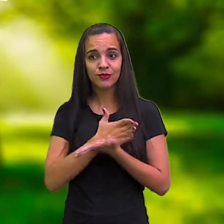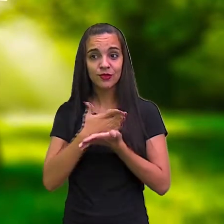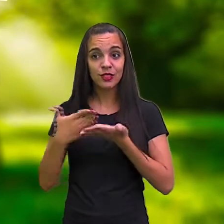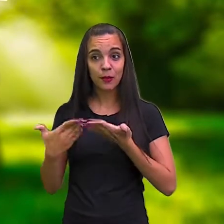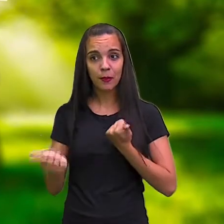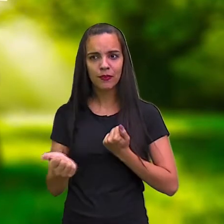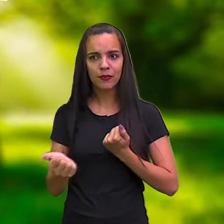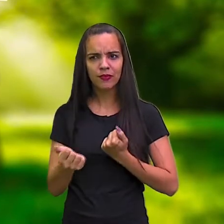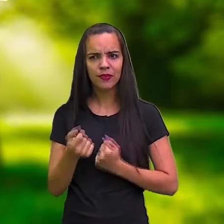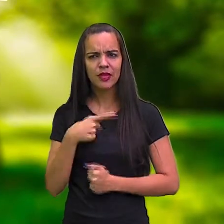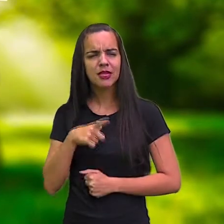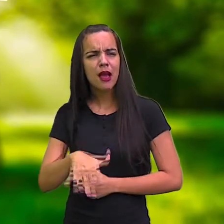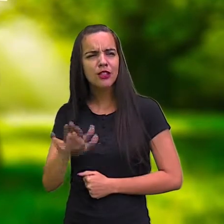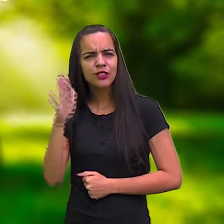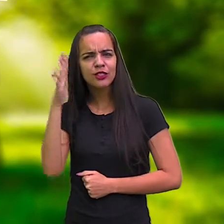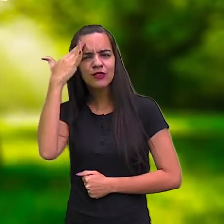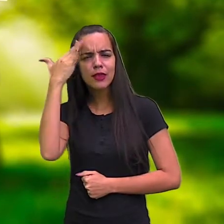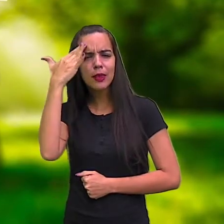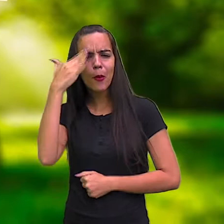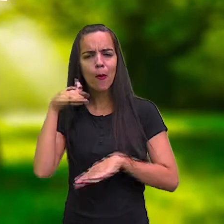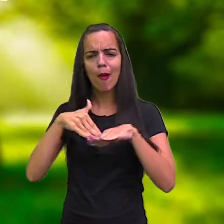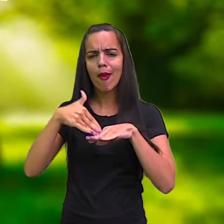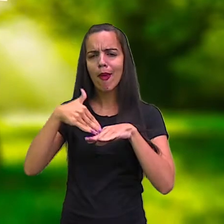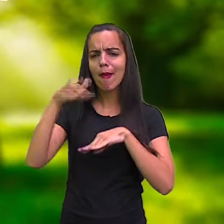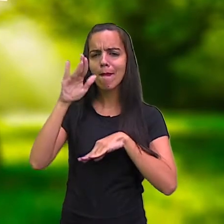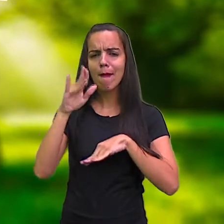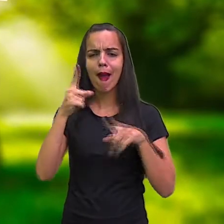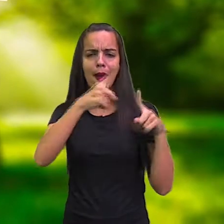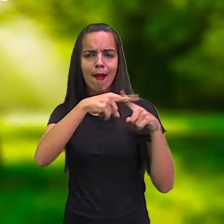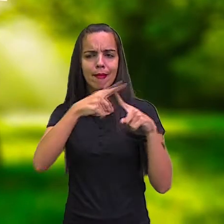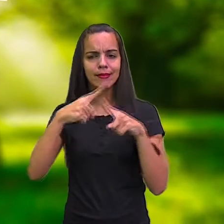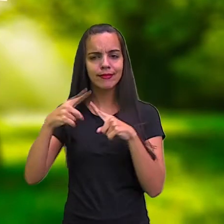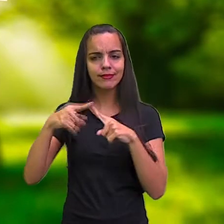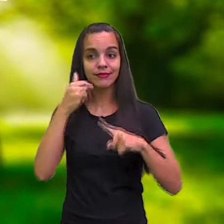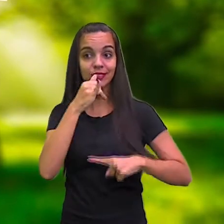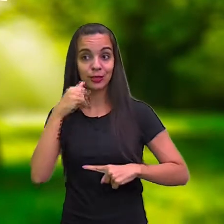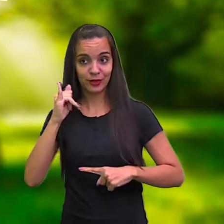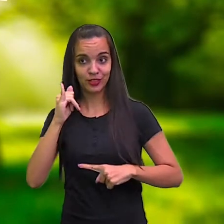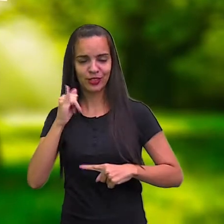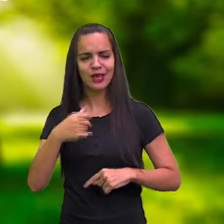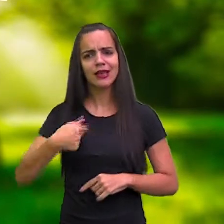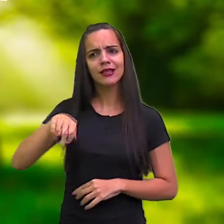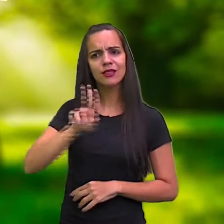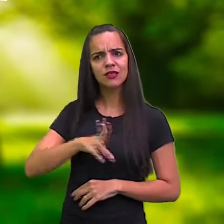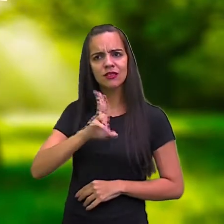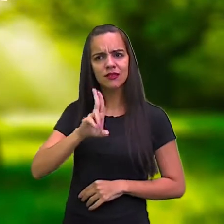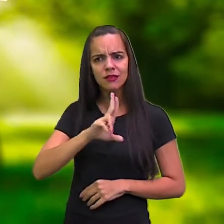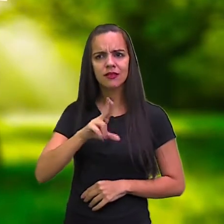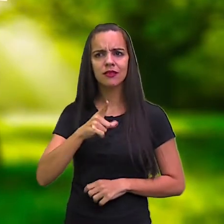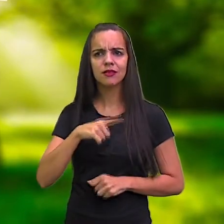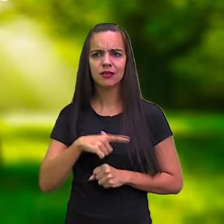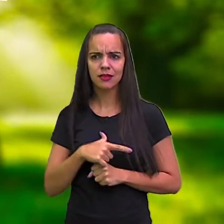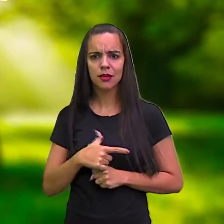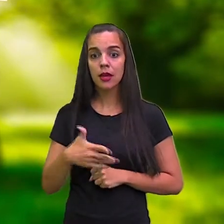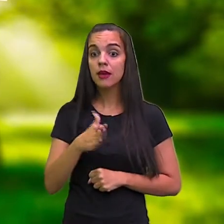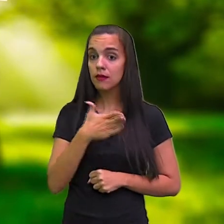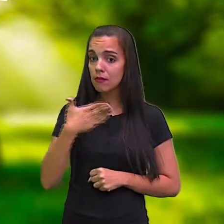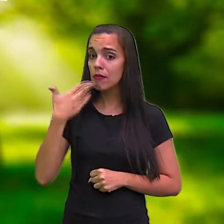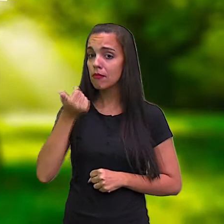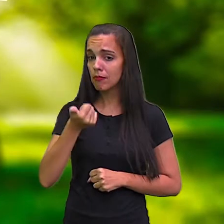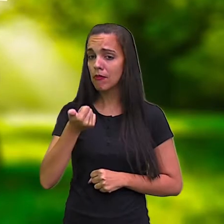gente vai entender um pouco mais de alguns tipos de energia que vêm sendo utilizados na busca de melhorar